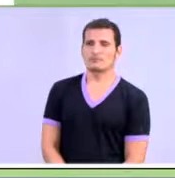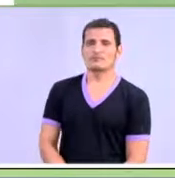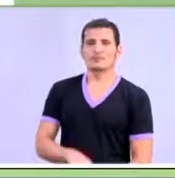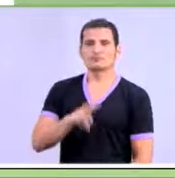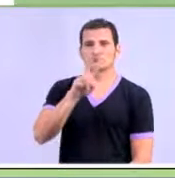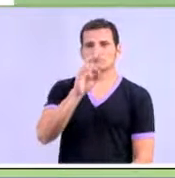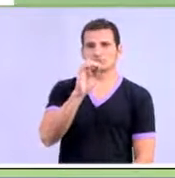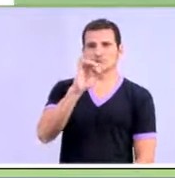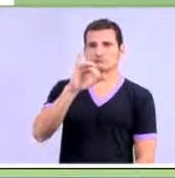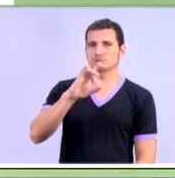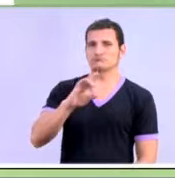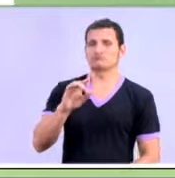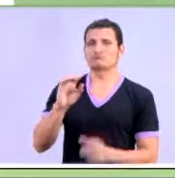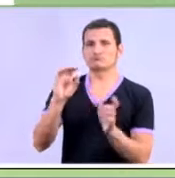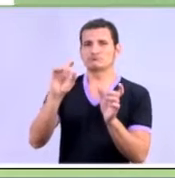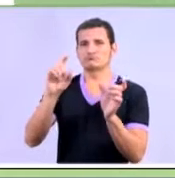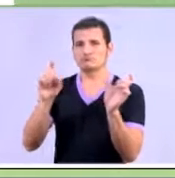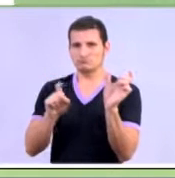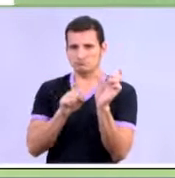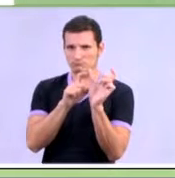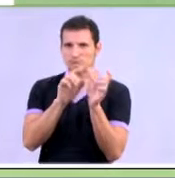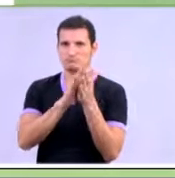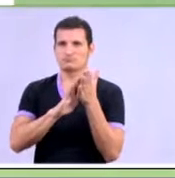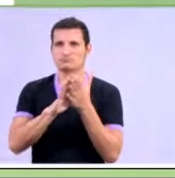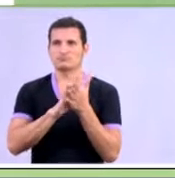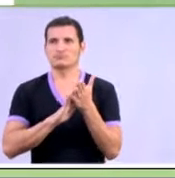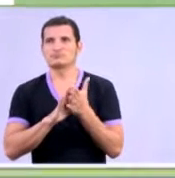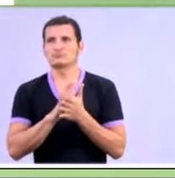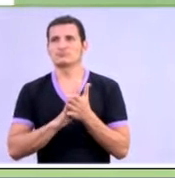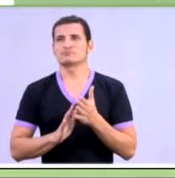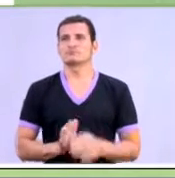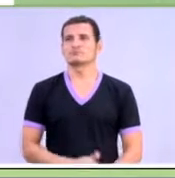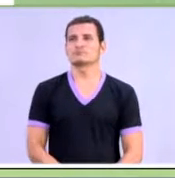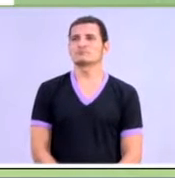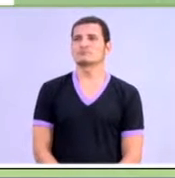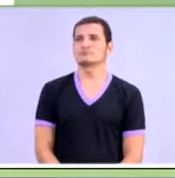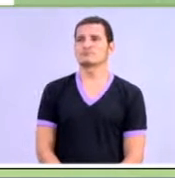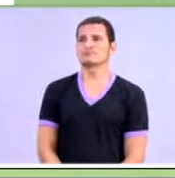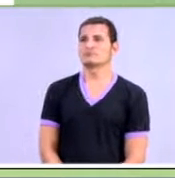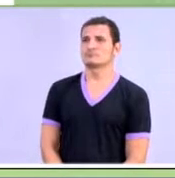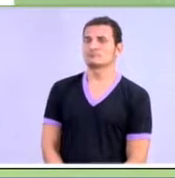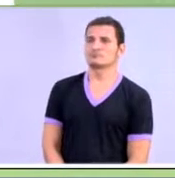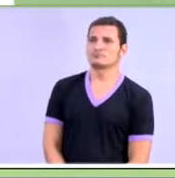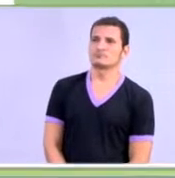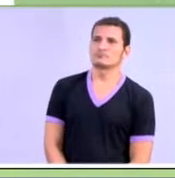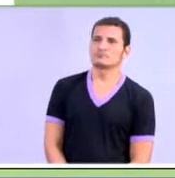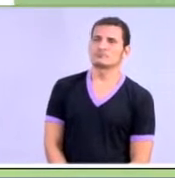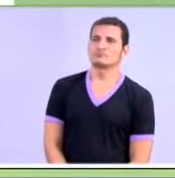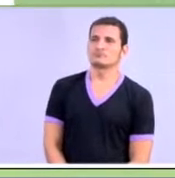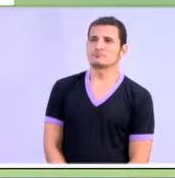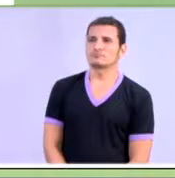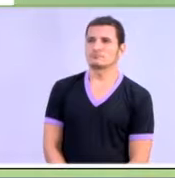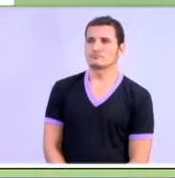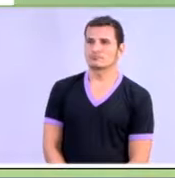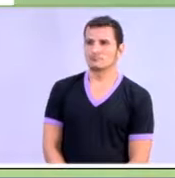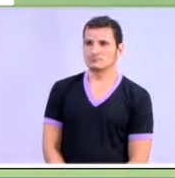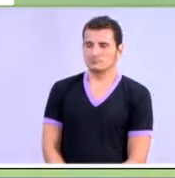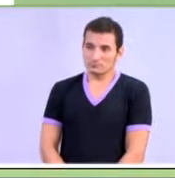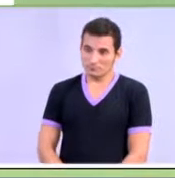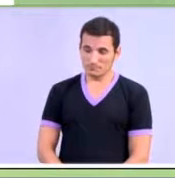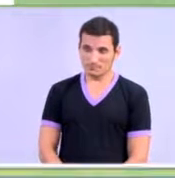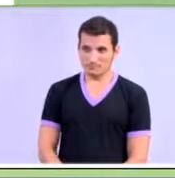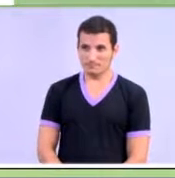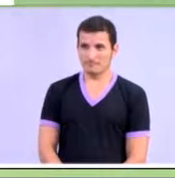retorna valor, é void, o sacar não, depositar. O nome do método depositar chama depositar, abre e fecha parênteses, e o que acontece quando